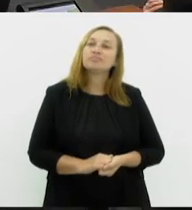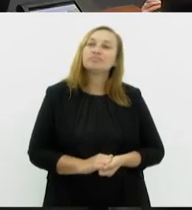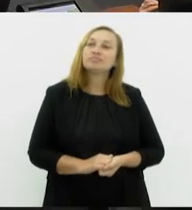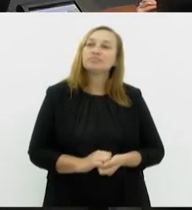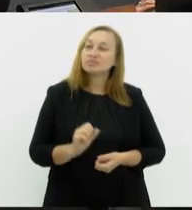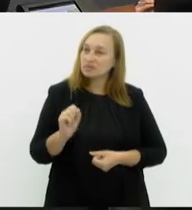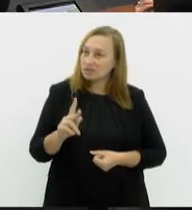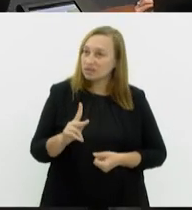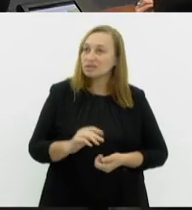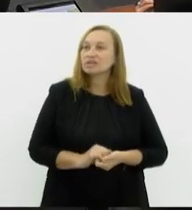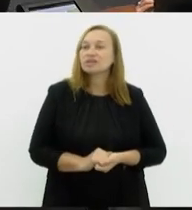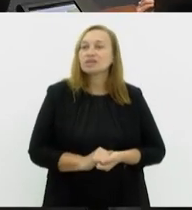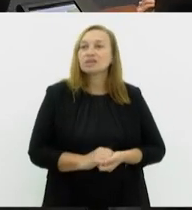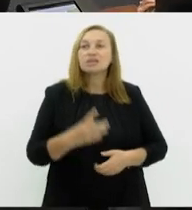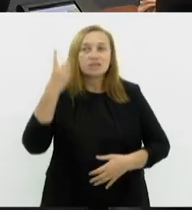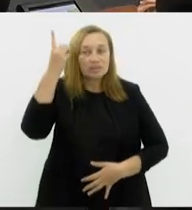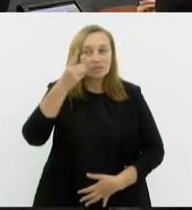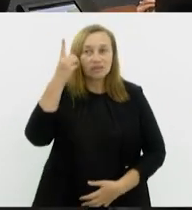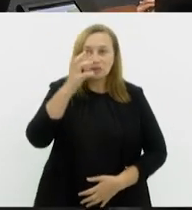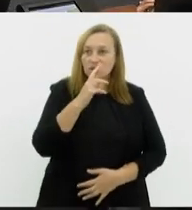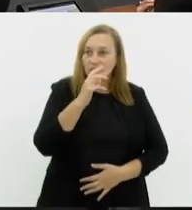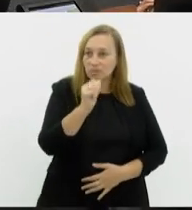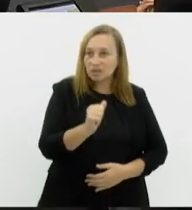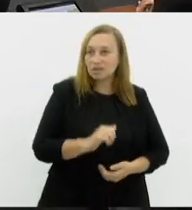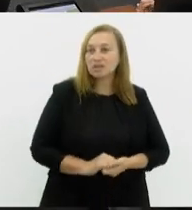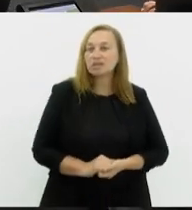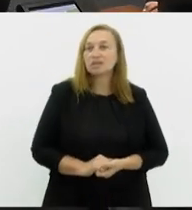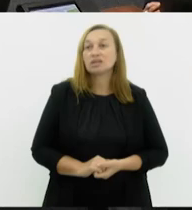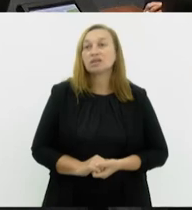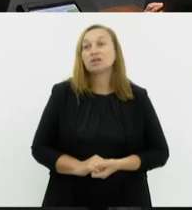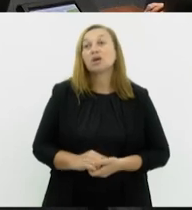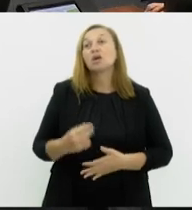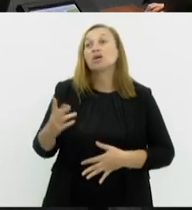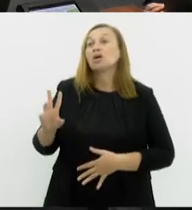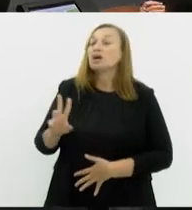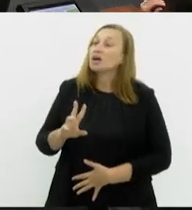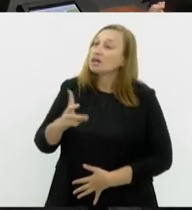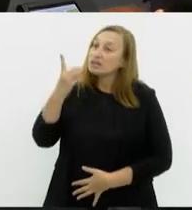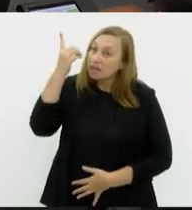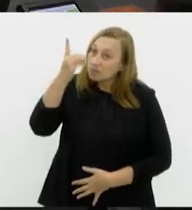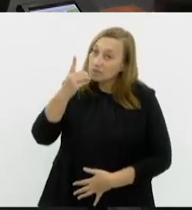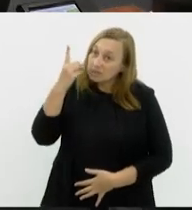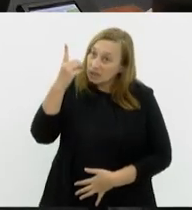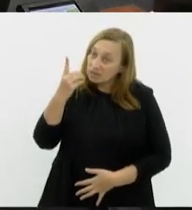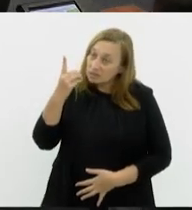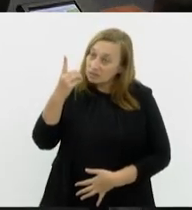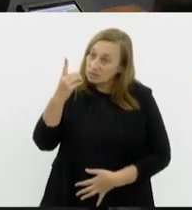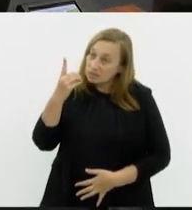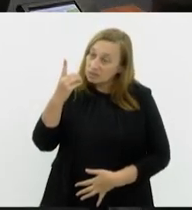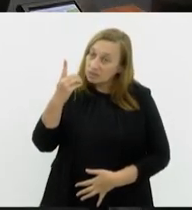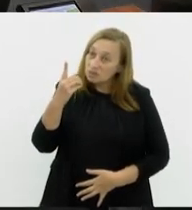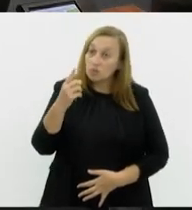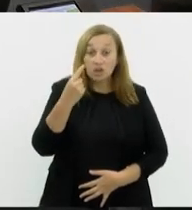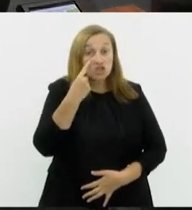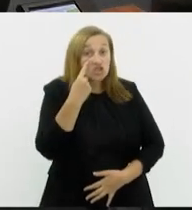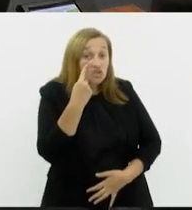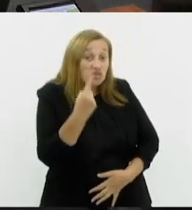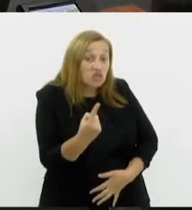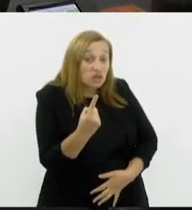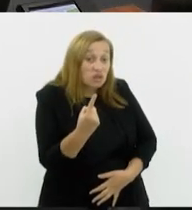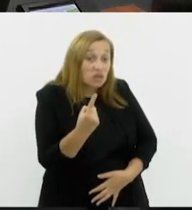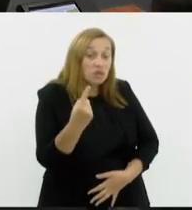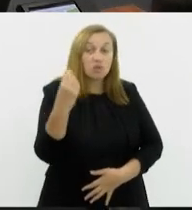Tá. Deputado Amorim, meu nobre parabéns deputado, pelas palavras. O que a gente viu